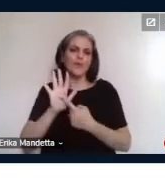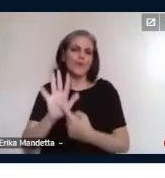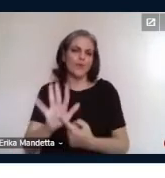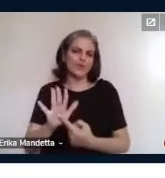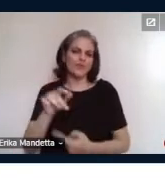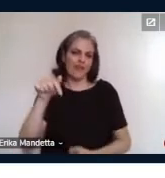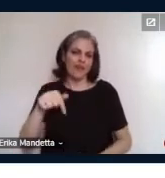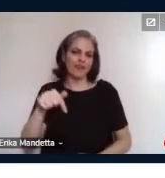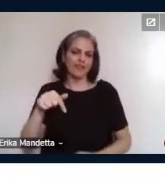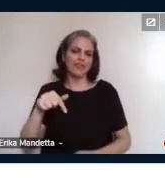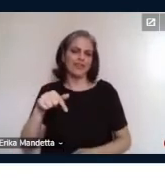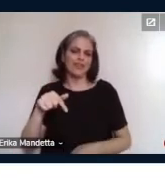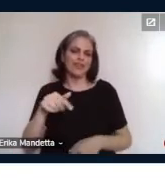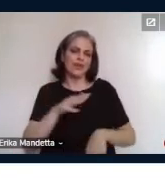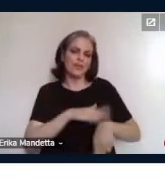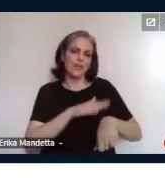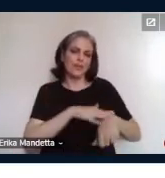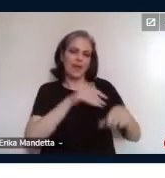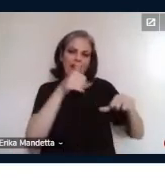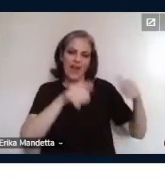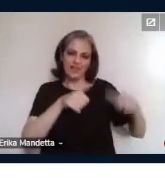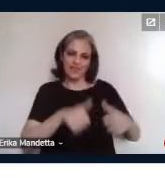análise aqui dos dados.